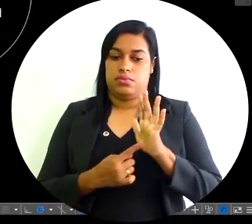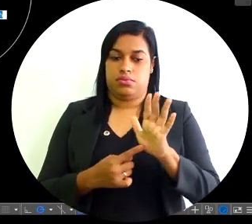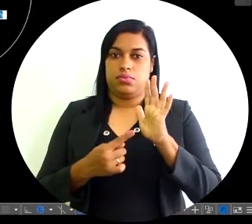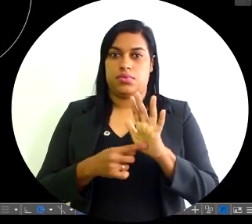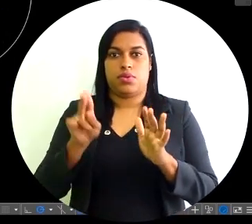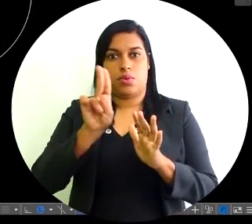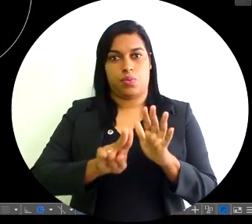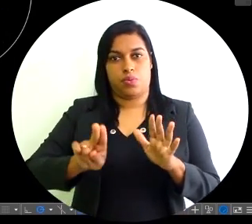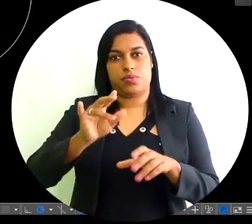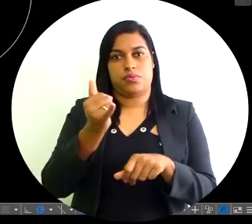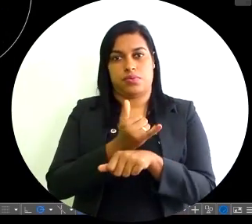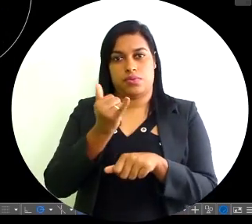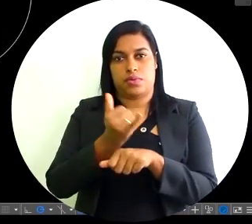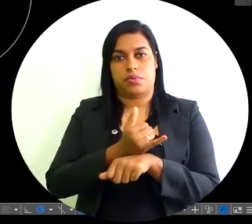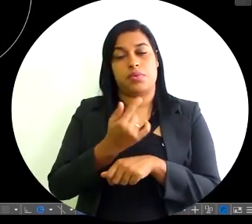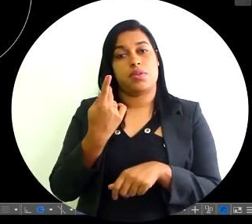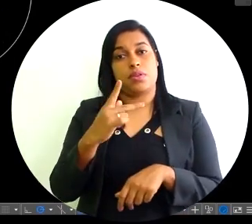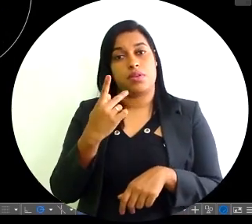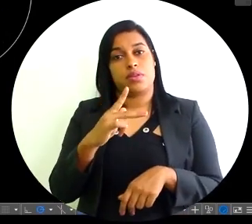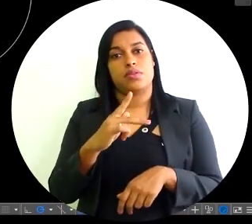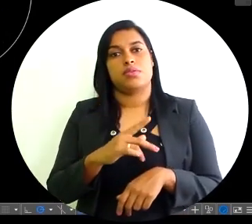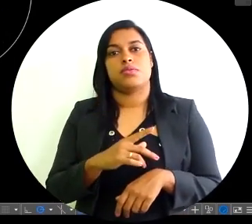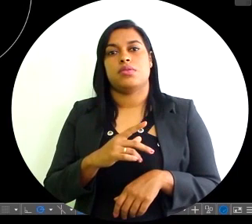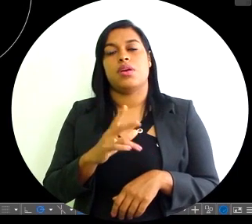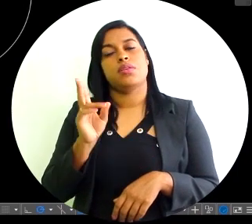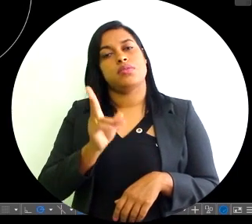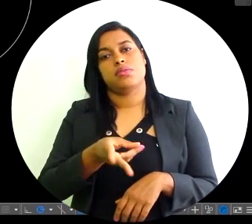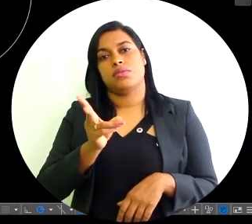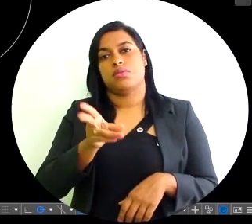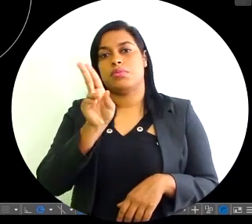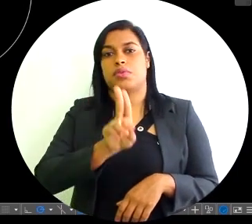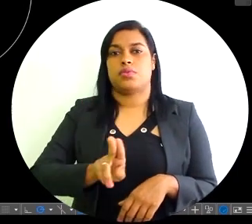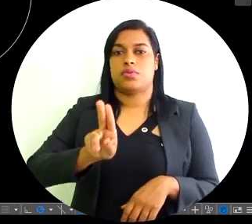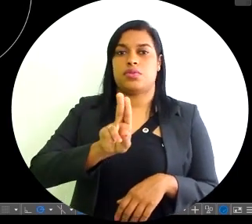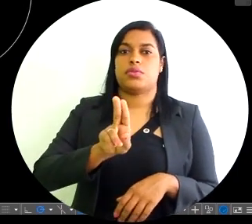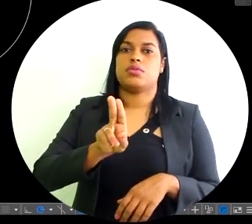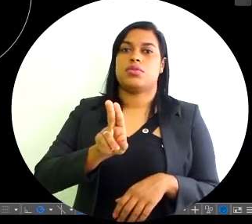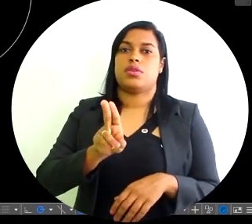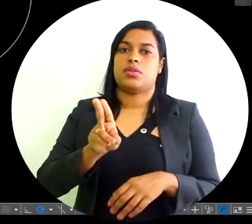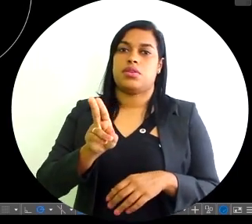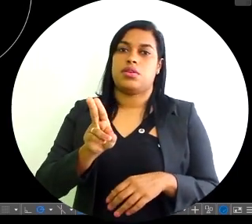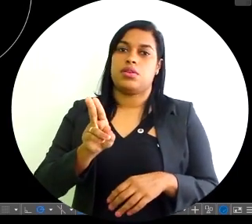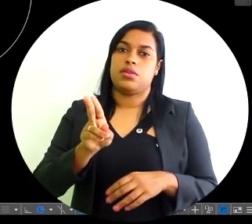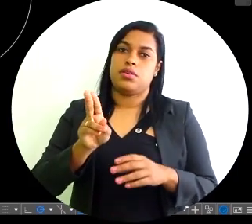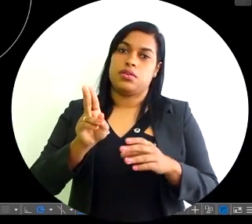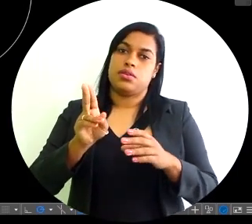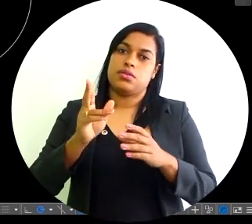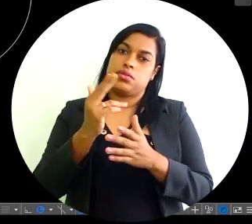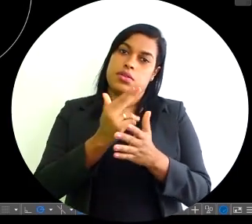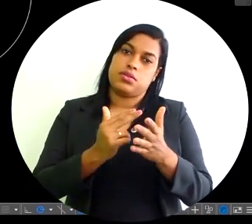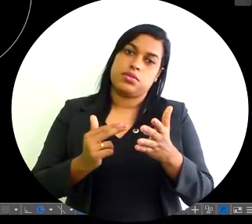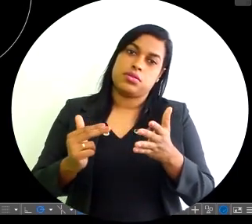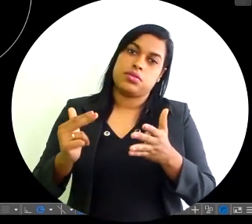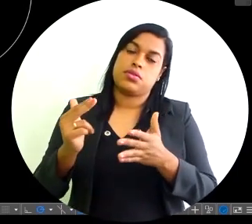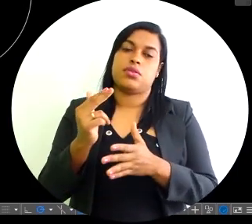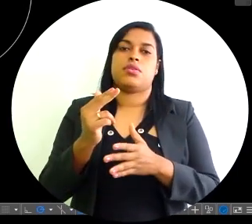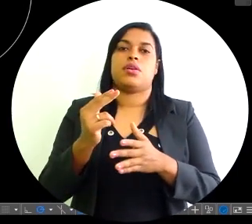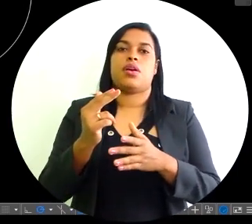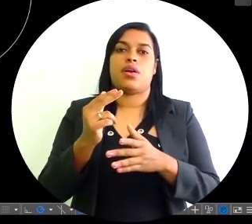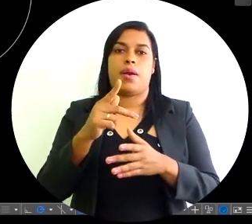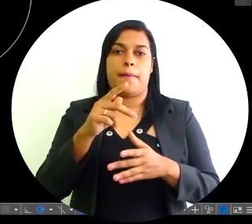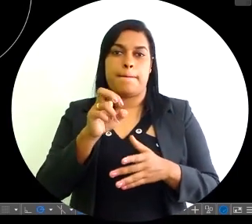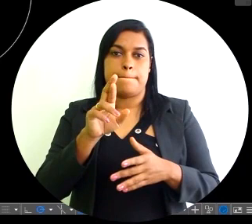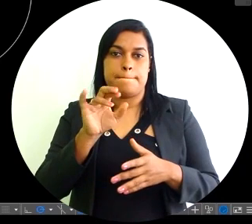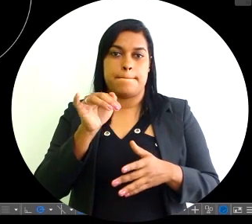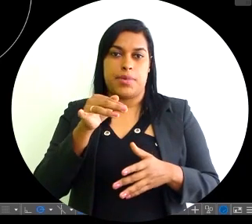para demonstrar o uso dessa ferramenta. Então, nesse caso, eu vou colocar... Ela é muito utilizada para fazer espessura de parede. Após desenhar,